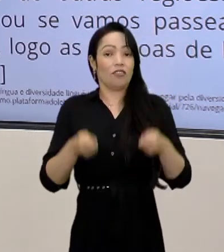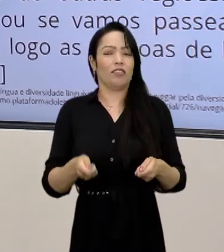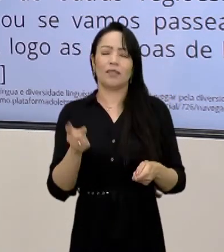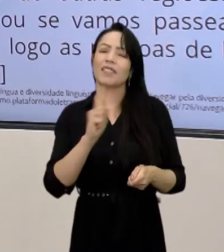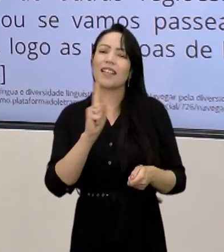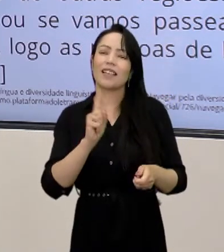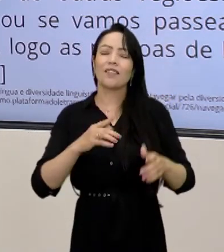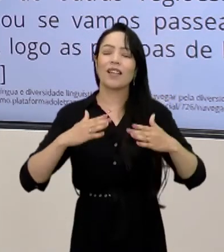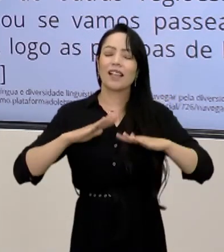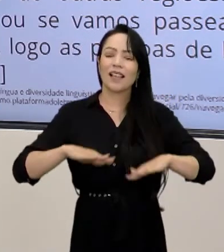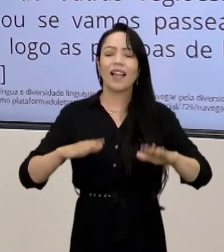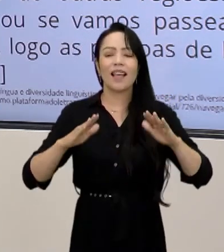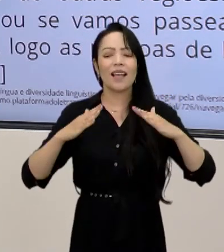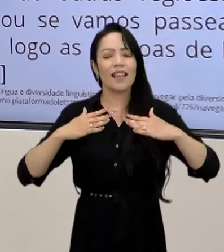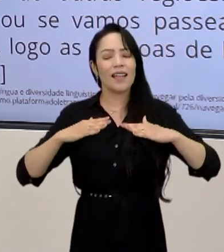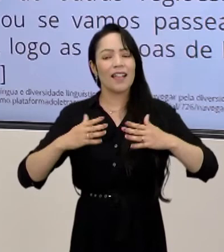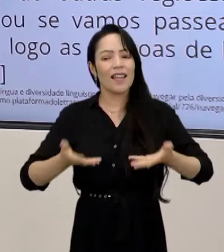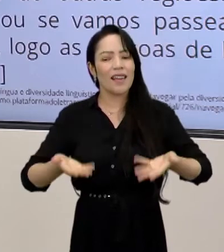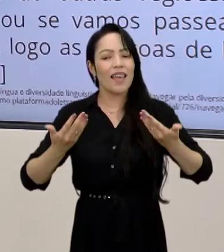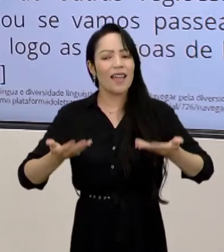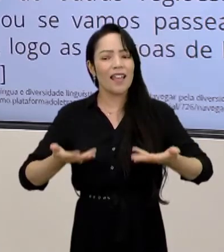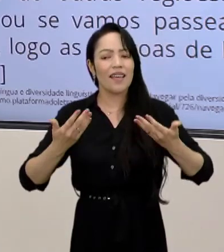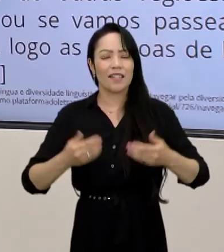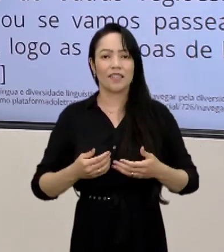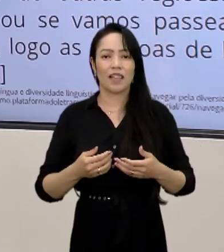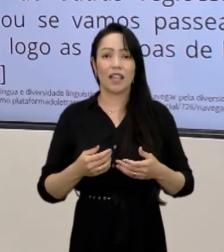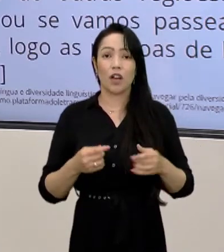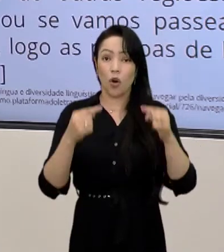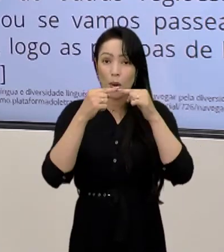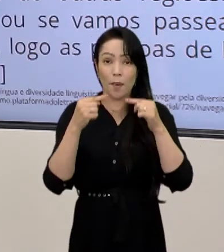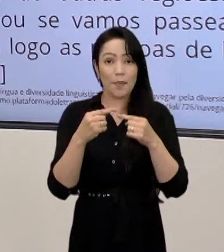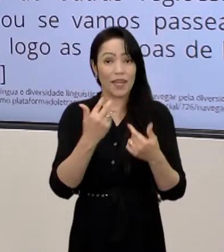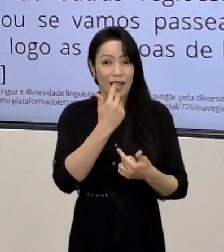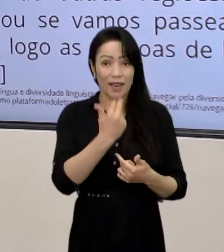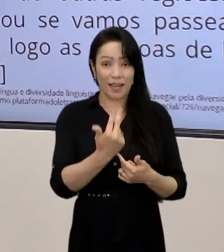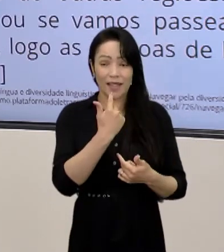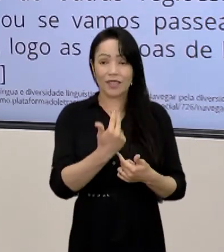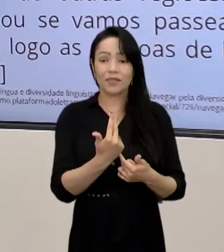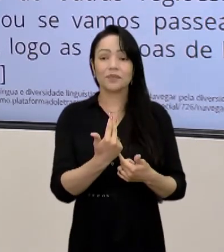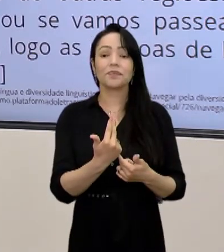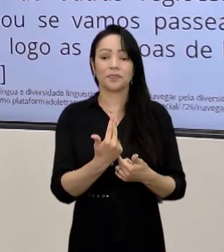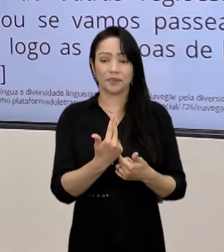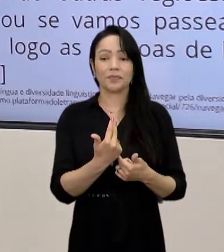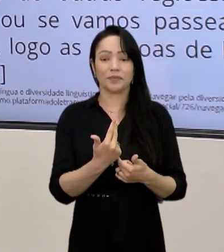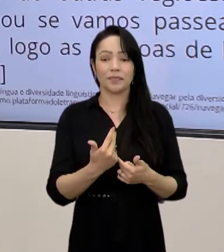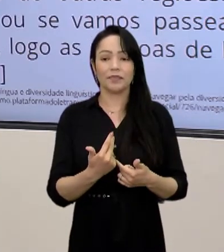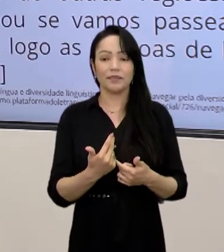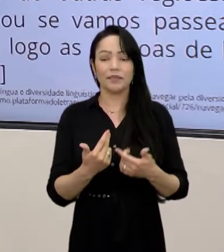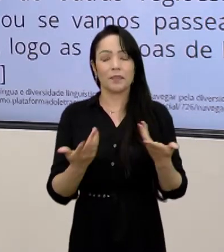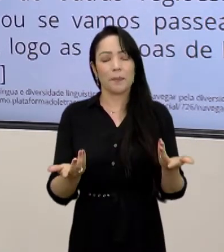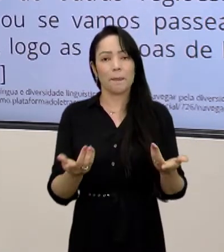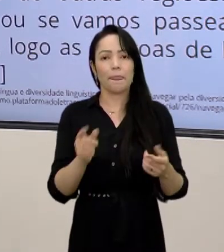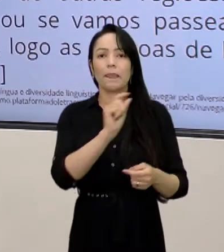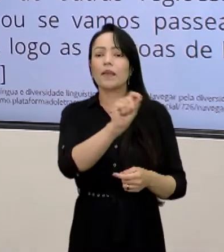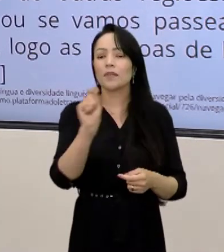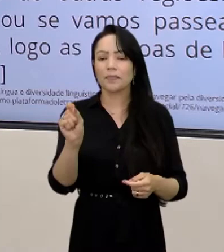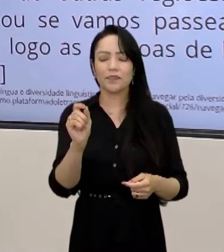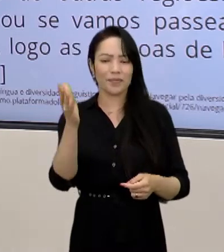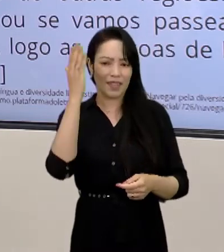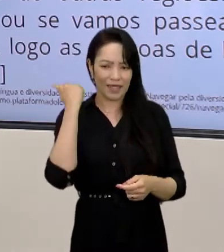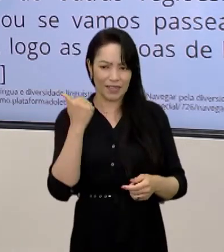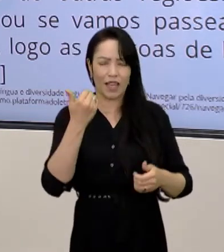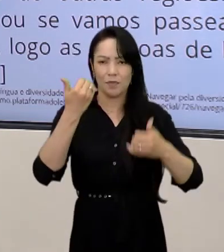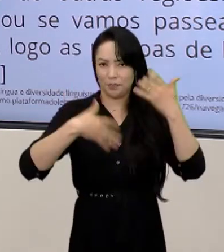falando, tudo isso vai estar aí relacionado com a língua, com a sua escolha, né? Então, eu falo que quem sabe